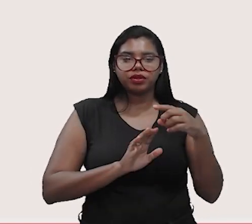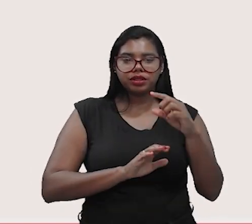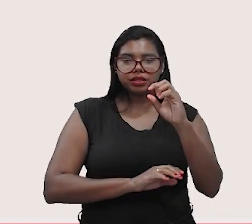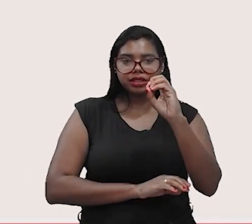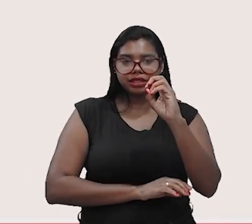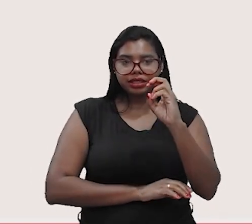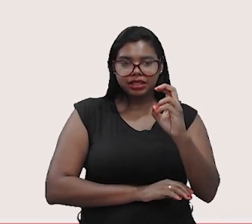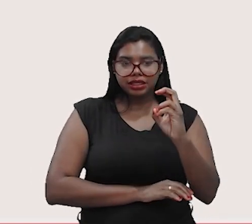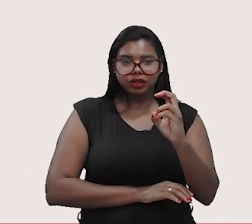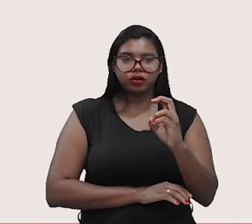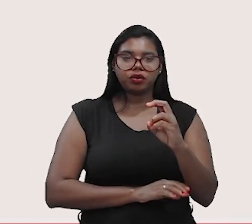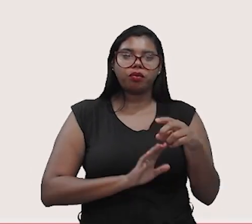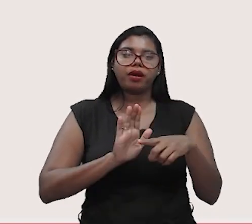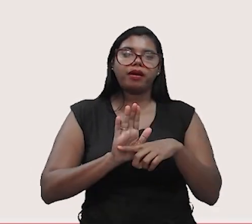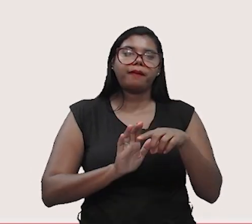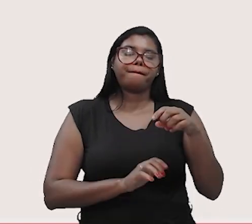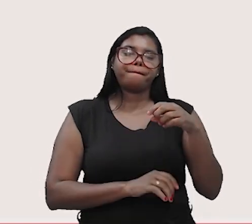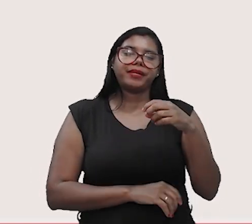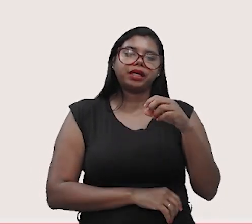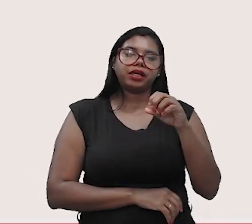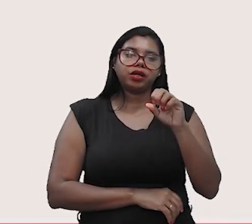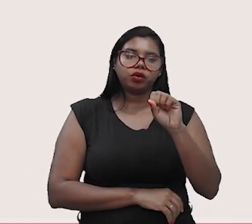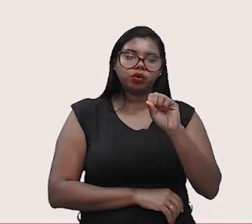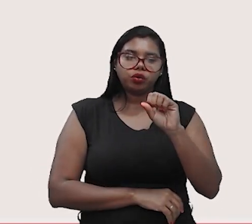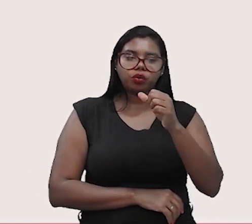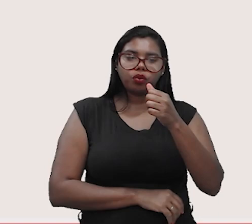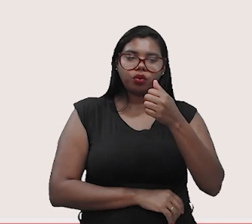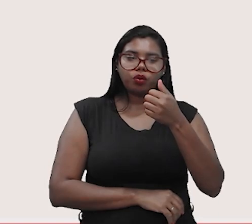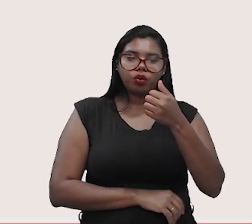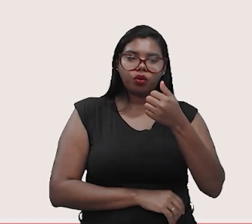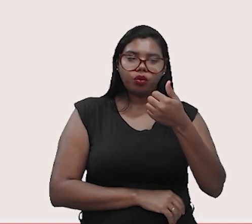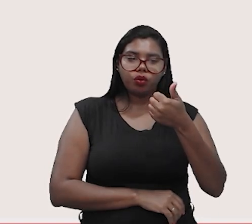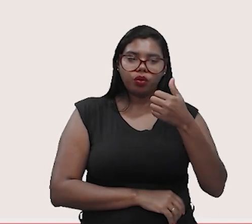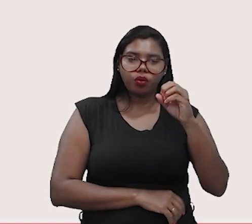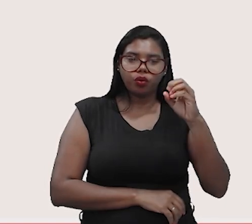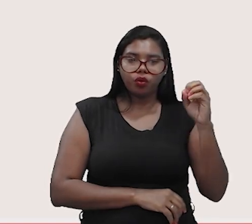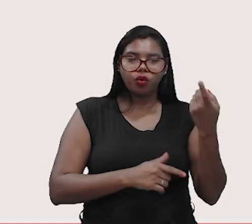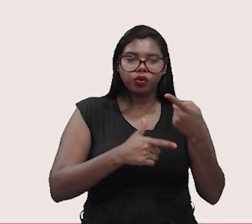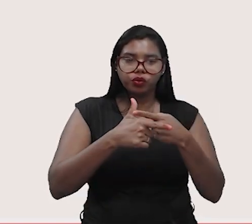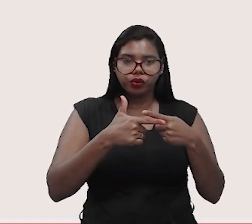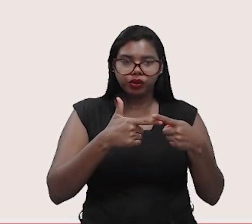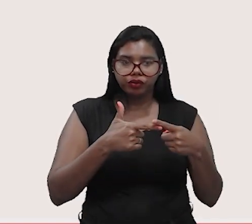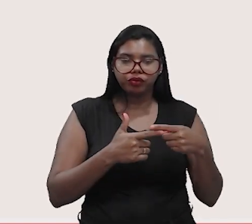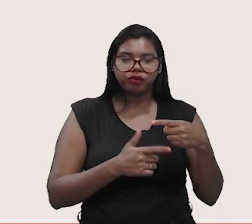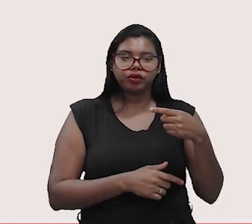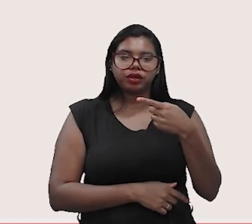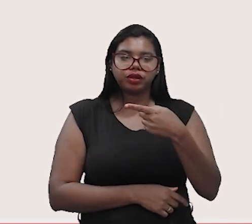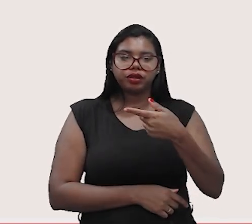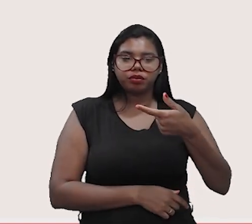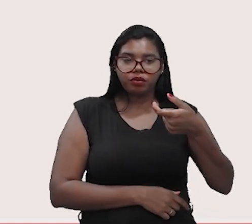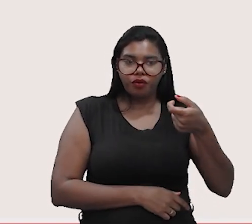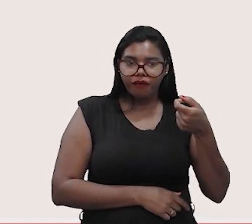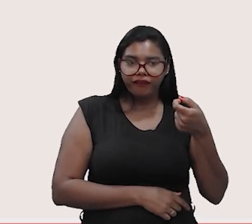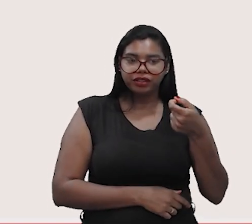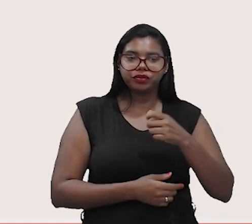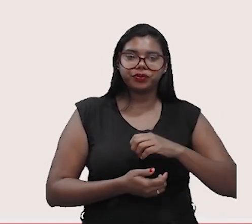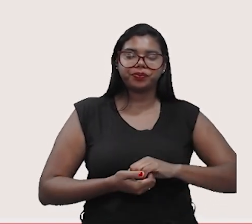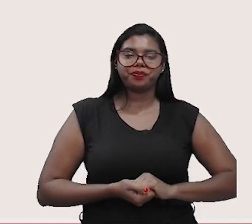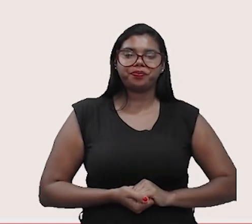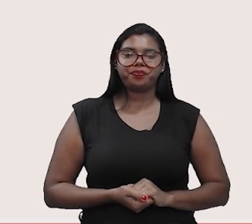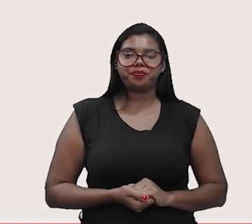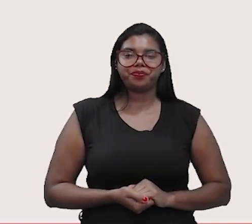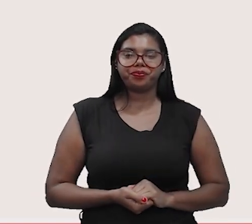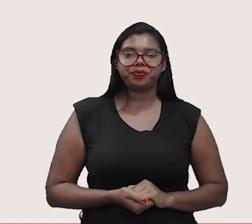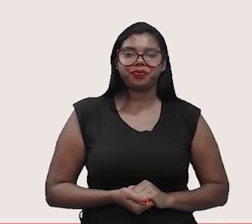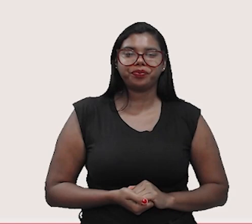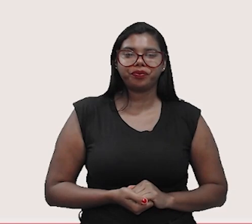Menos 800, ou melhor, 8.100 dividido por menos 20. Menos no numerador, menos no